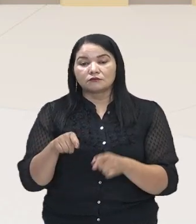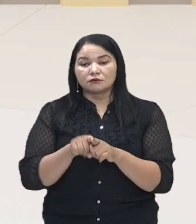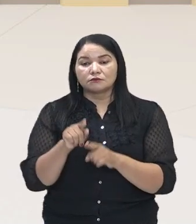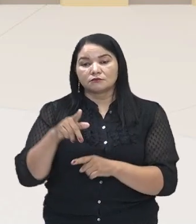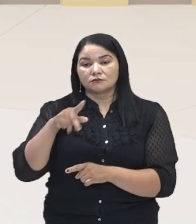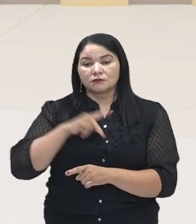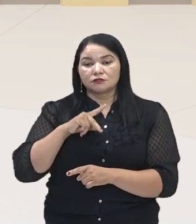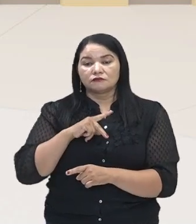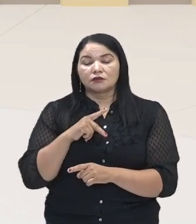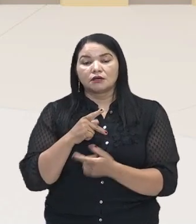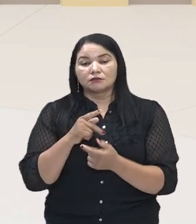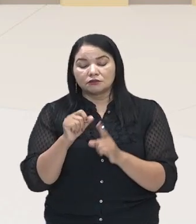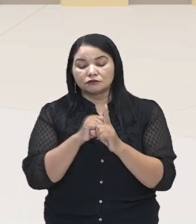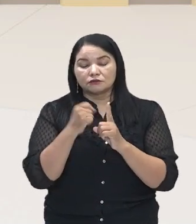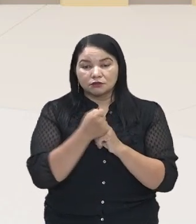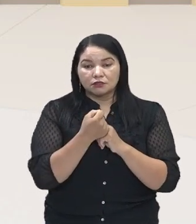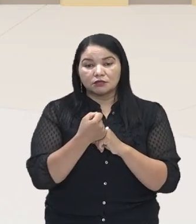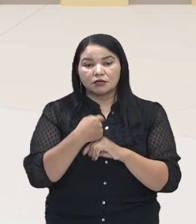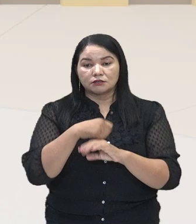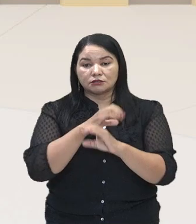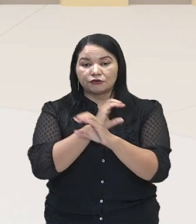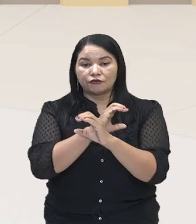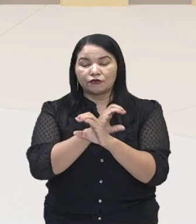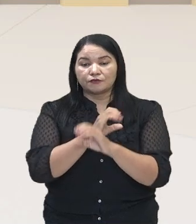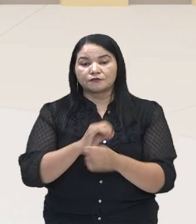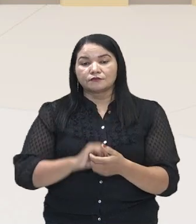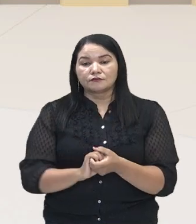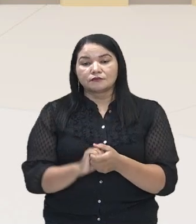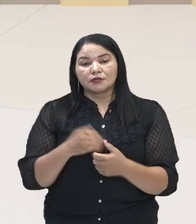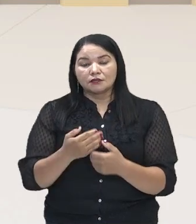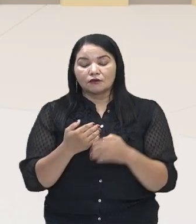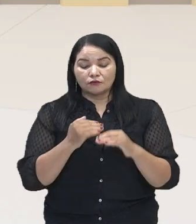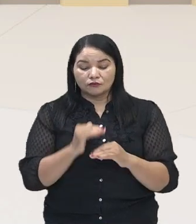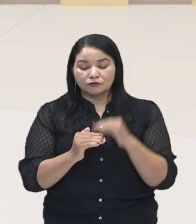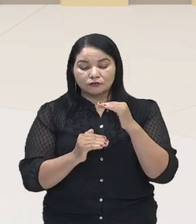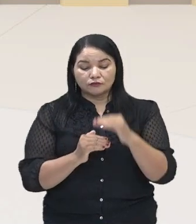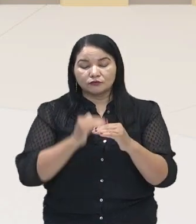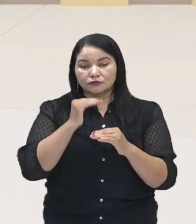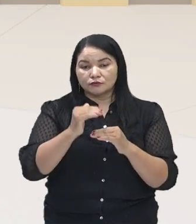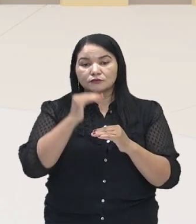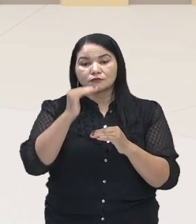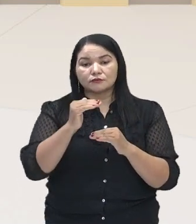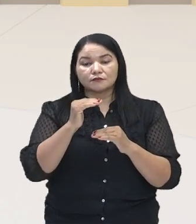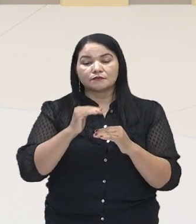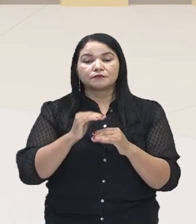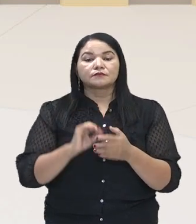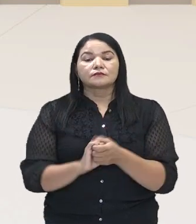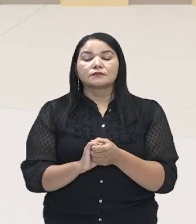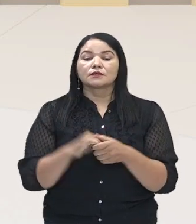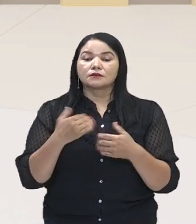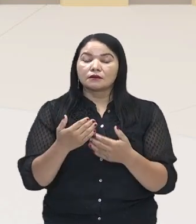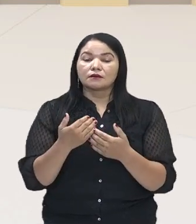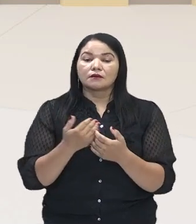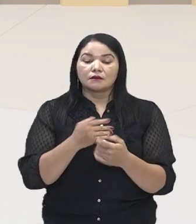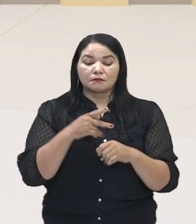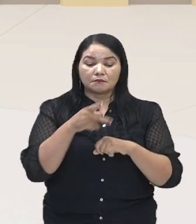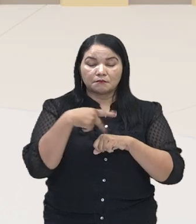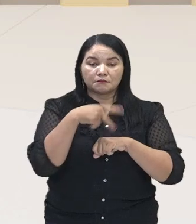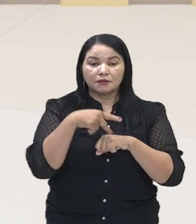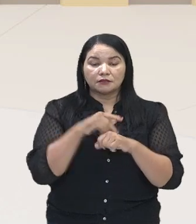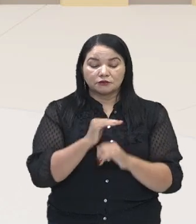público-privadas e com a sociedade civil. Então note que é uma escadinha. A gente tem os países em desenvolvimento ajudando os